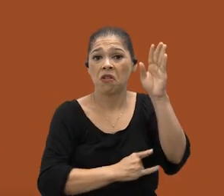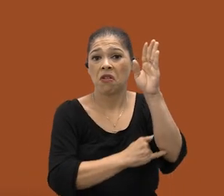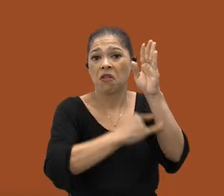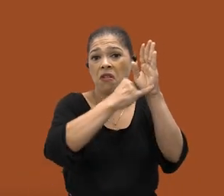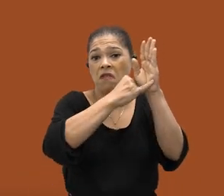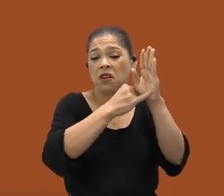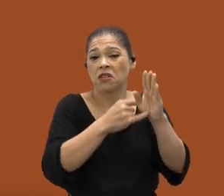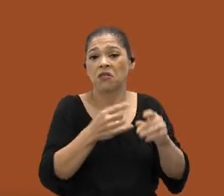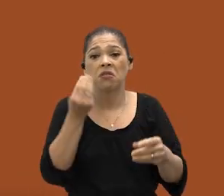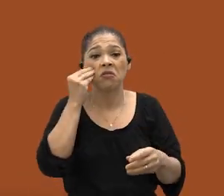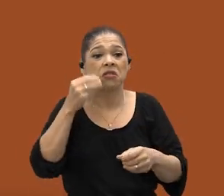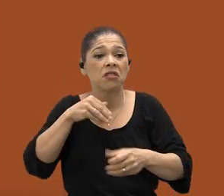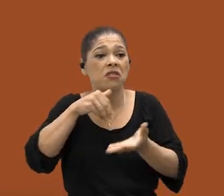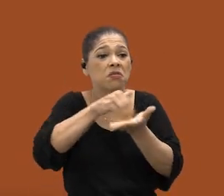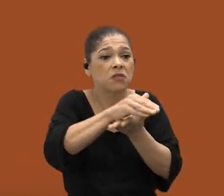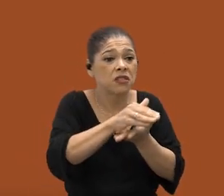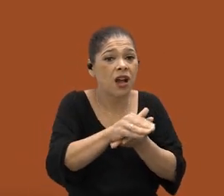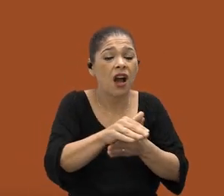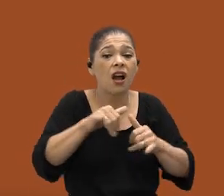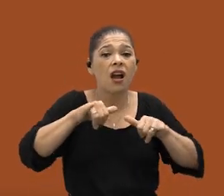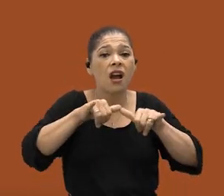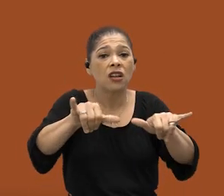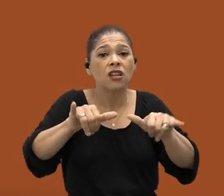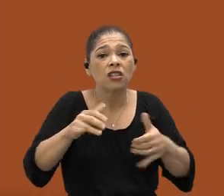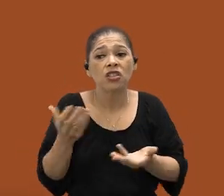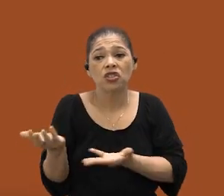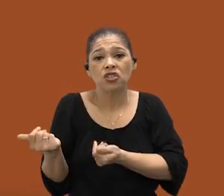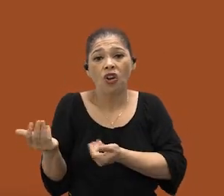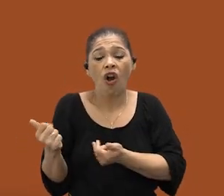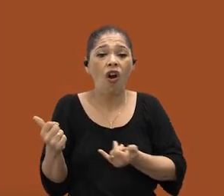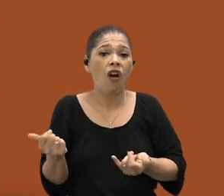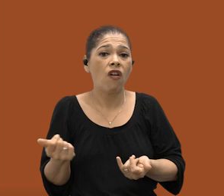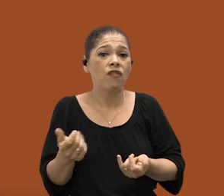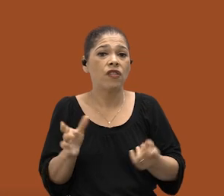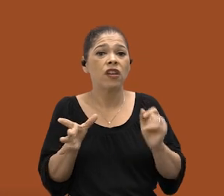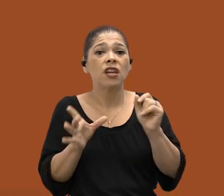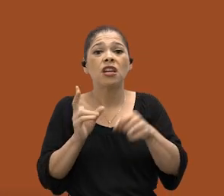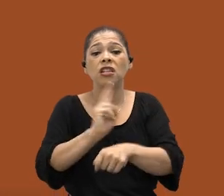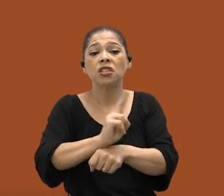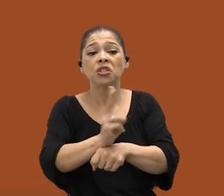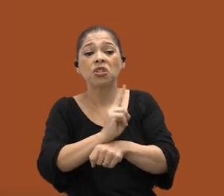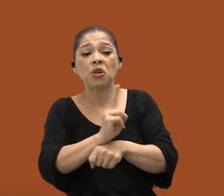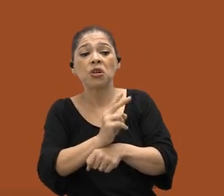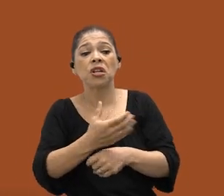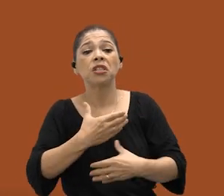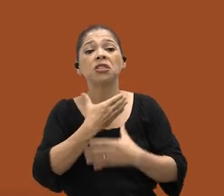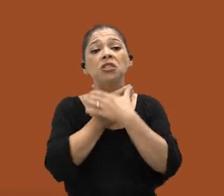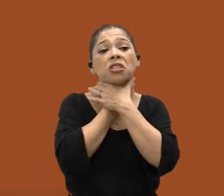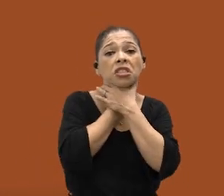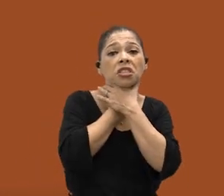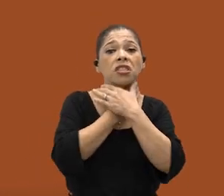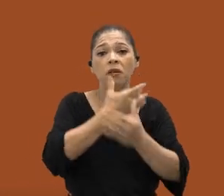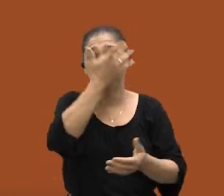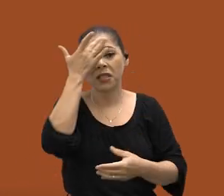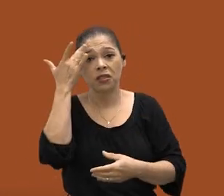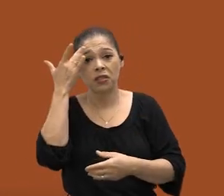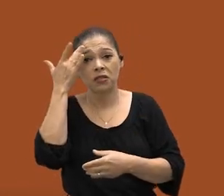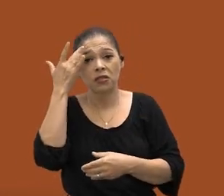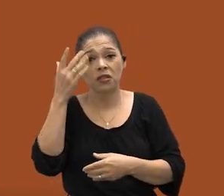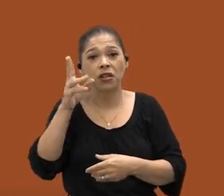tentando expulsar jovens de supermercado seguranças asfixiando pessoas